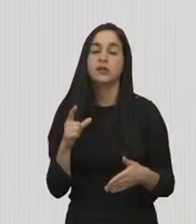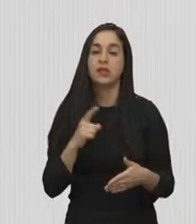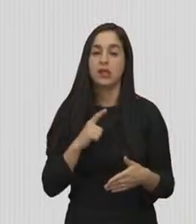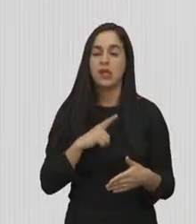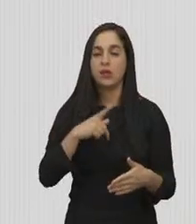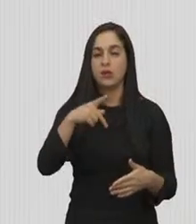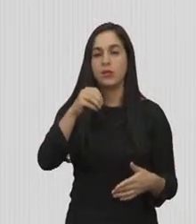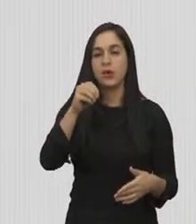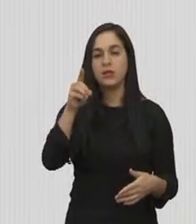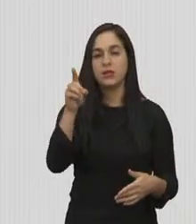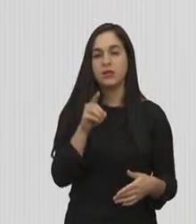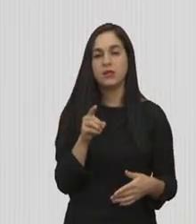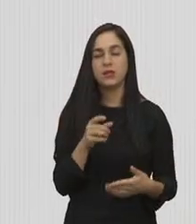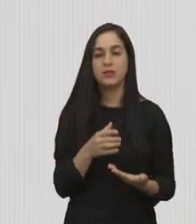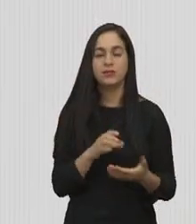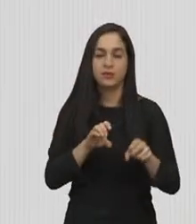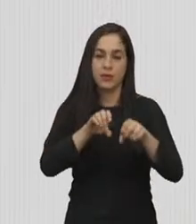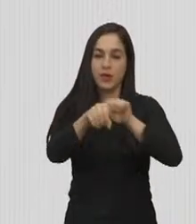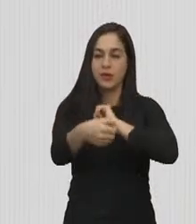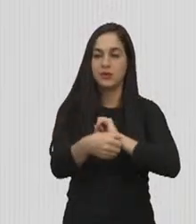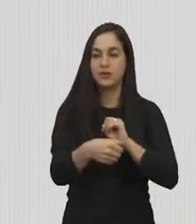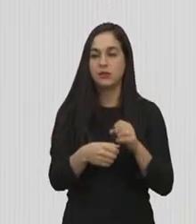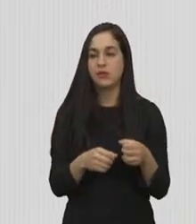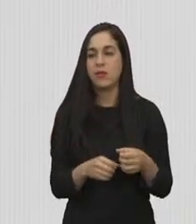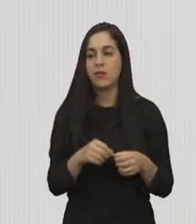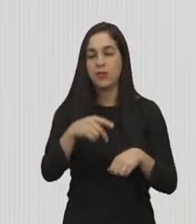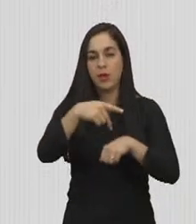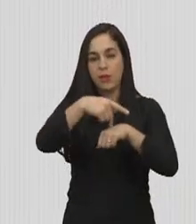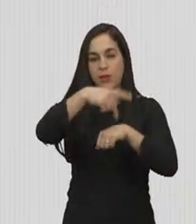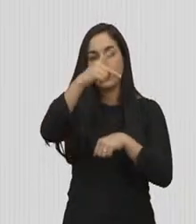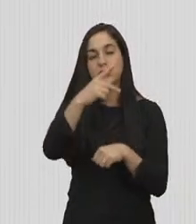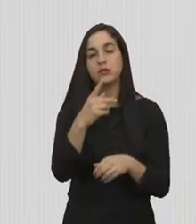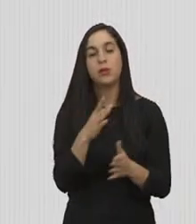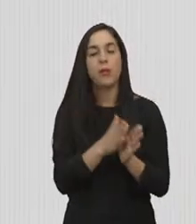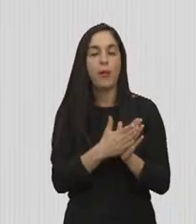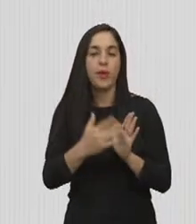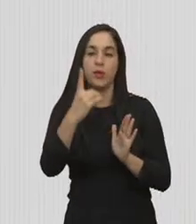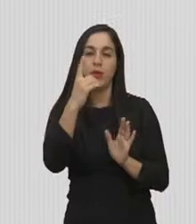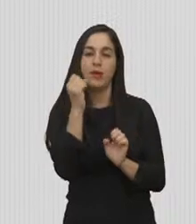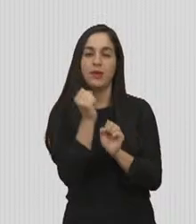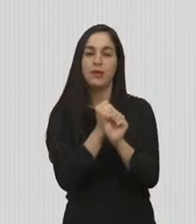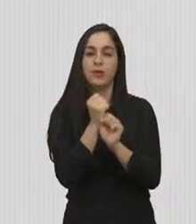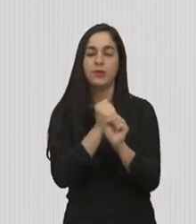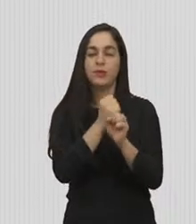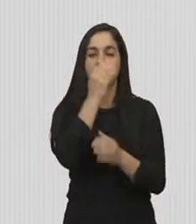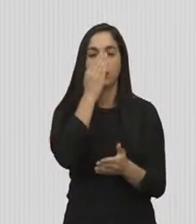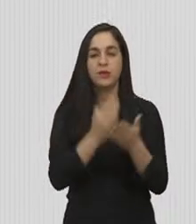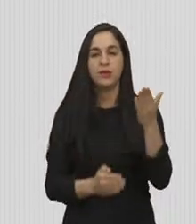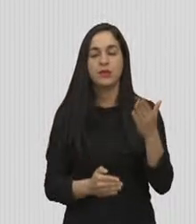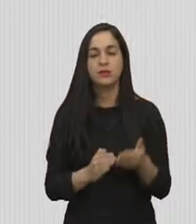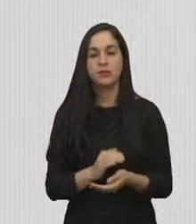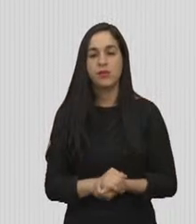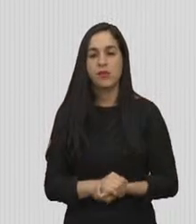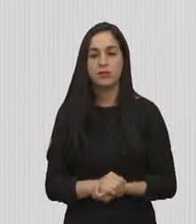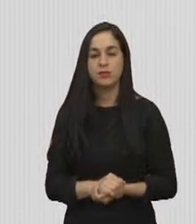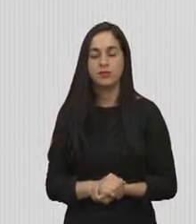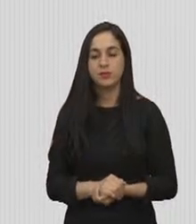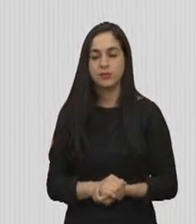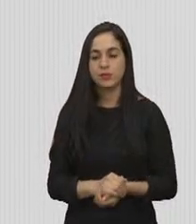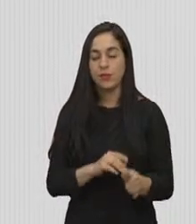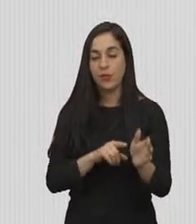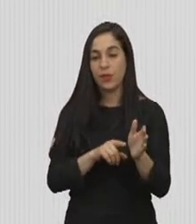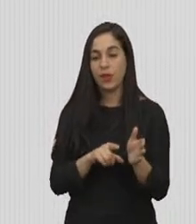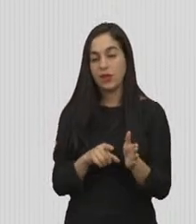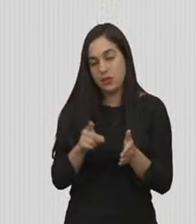em análise e ciência de dados, também com duração de 1 ano e meio. Matheus, pode ir. Isso é na área de informática,